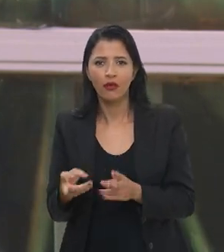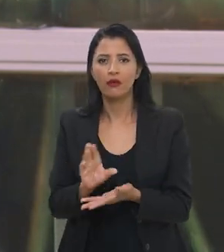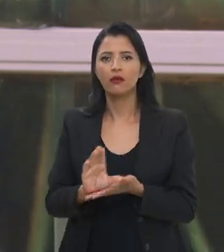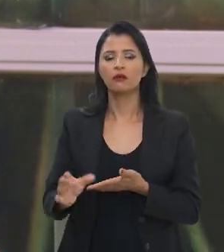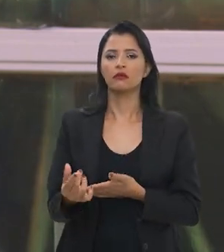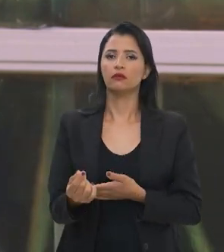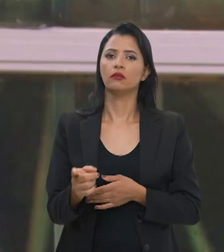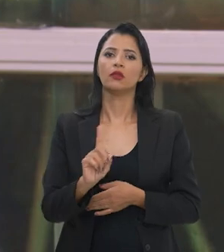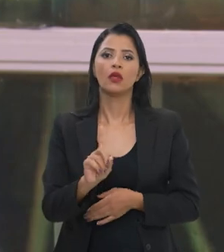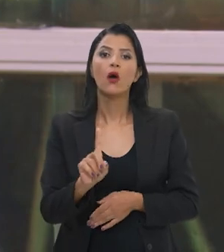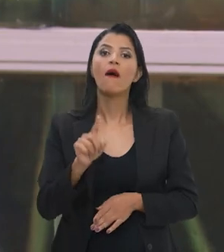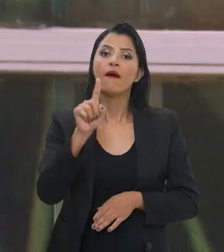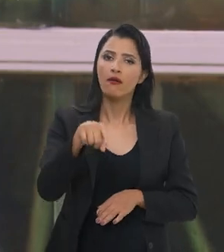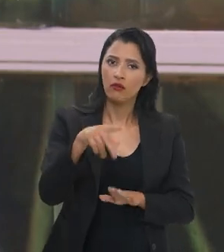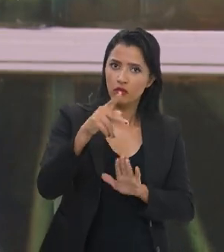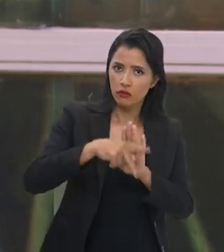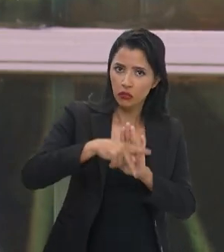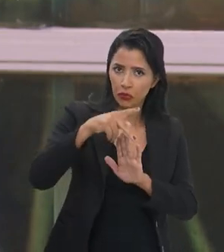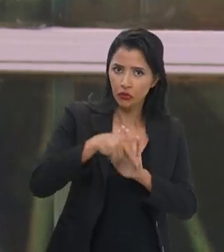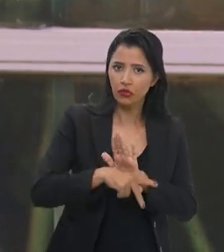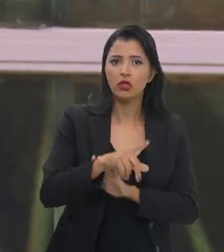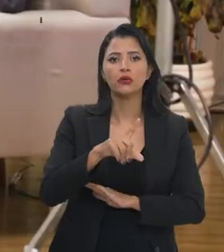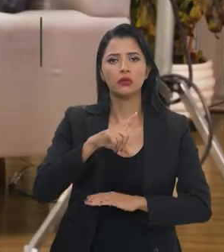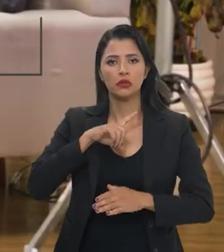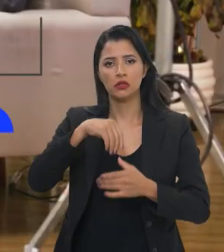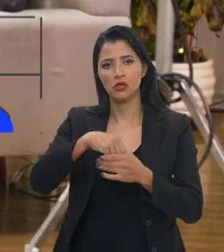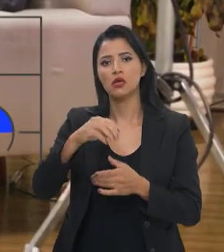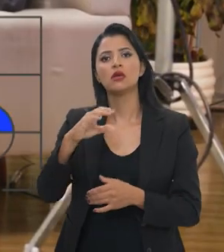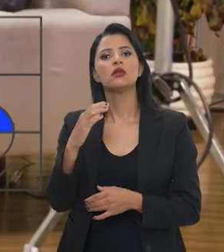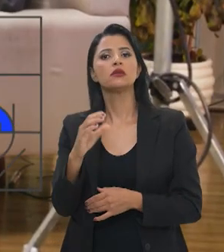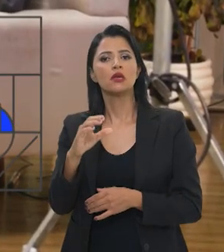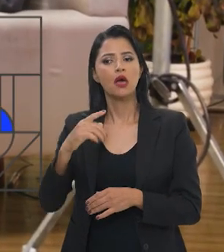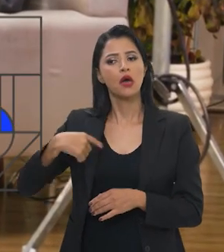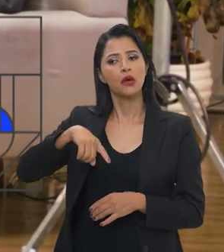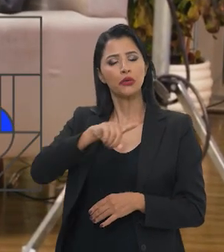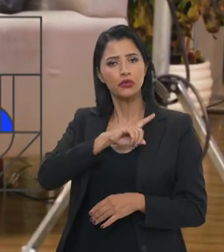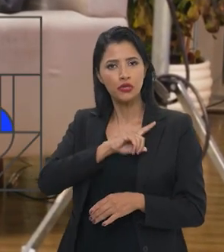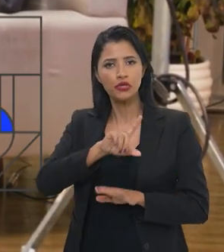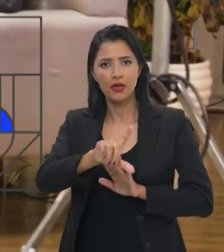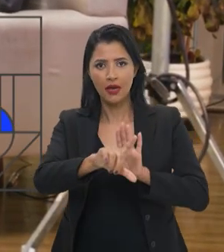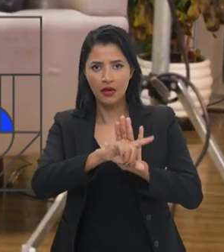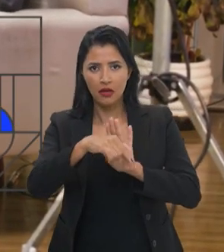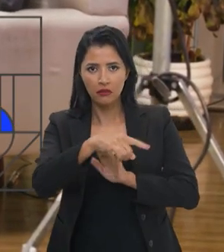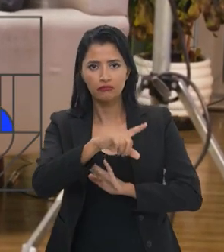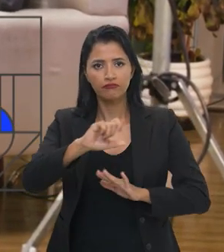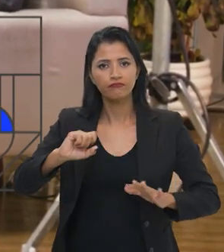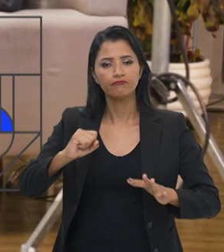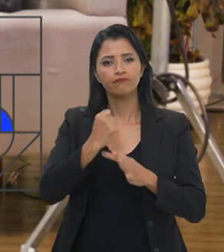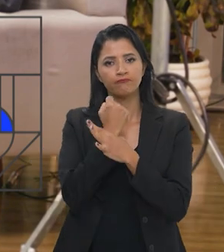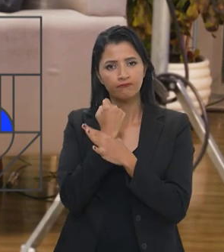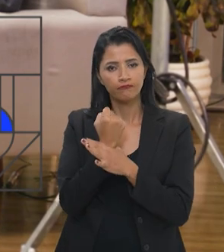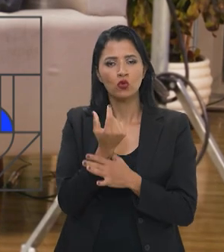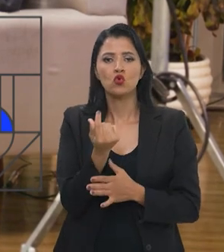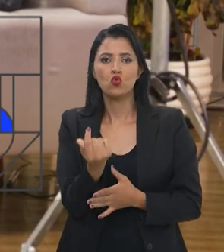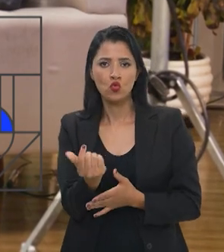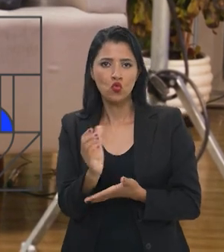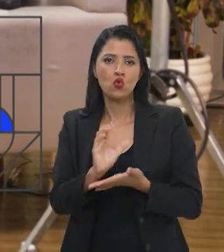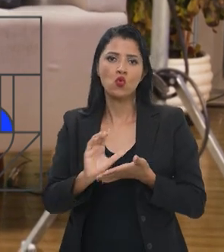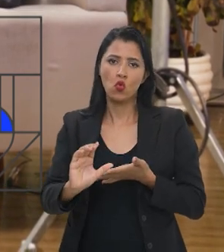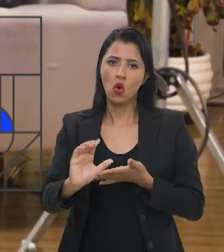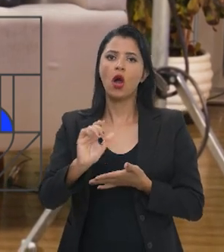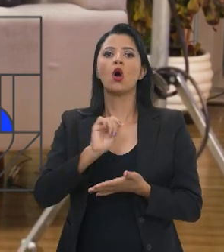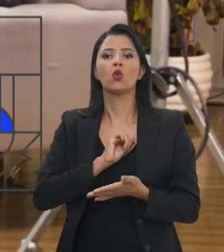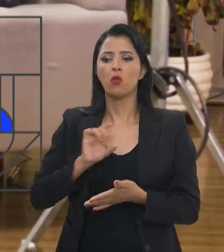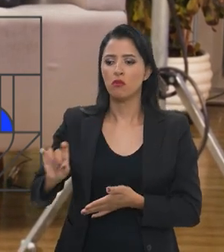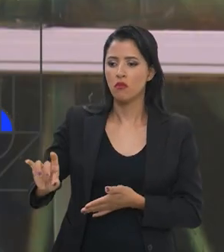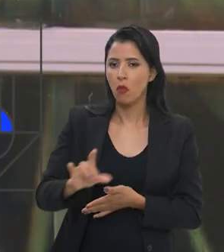na verdade é um projeto que traz a ciência onde a gente a lei de garantir um